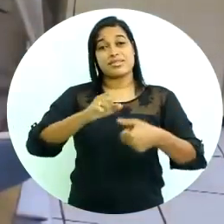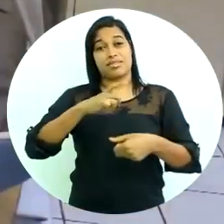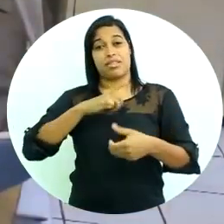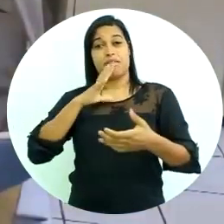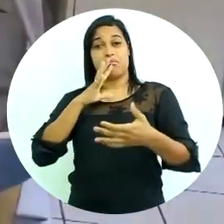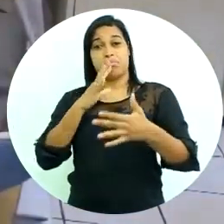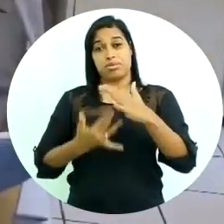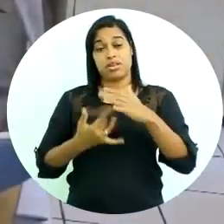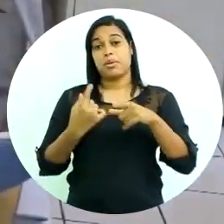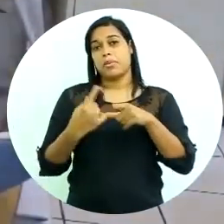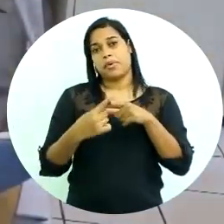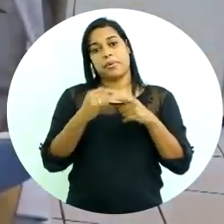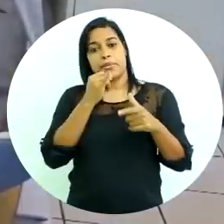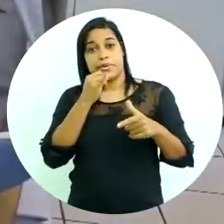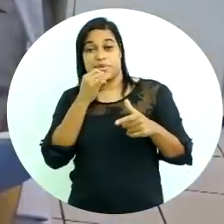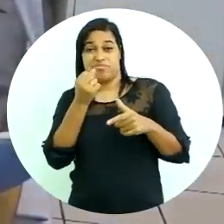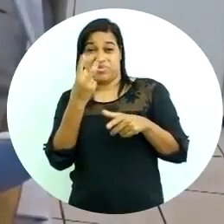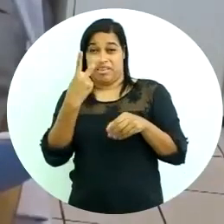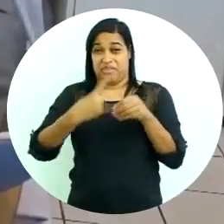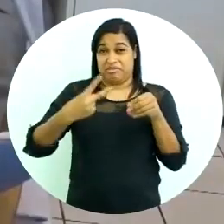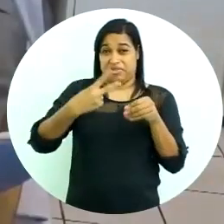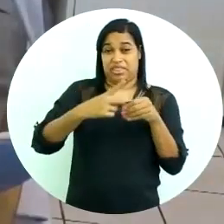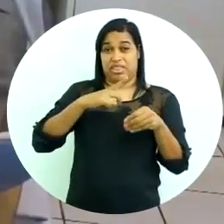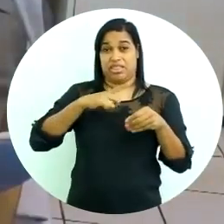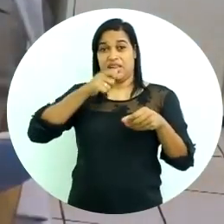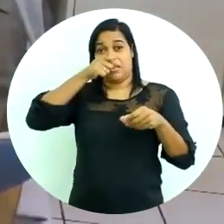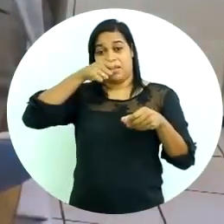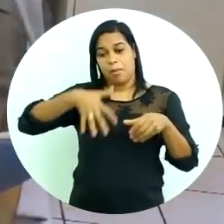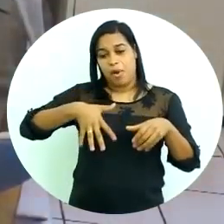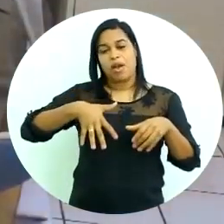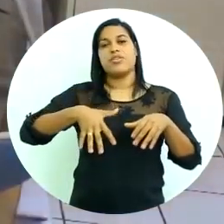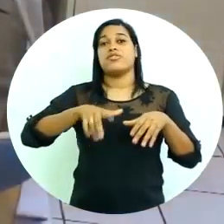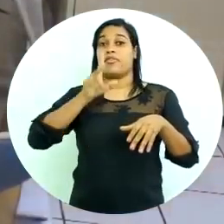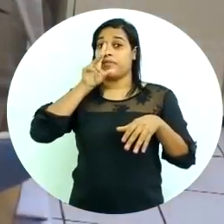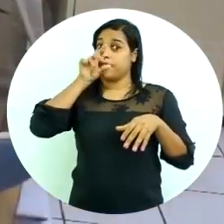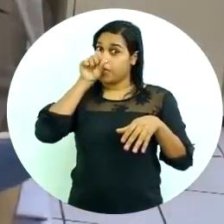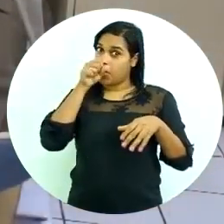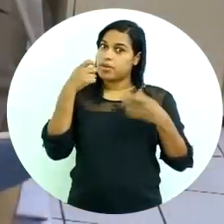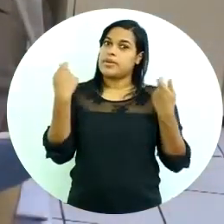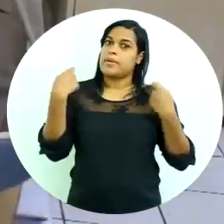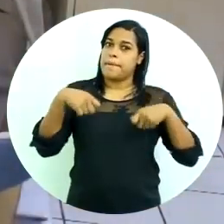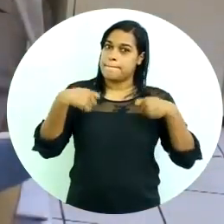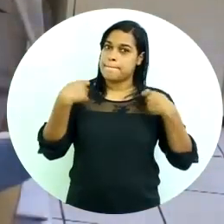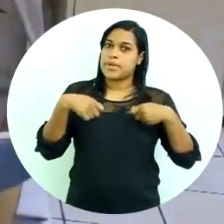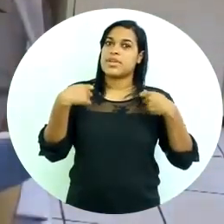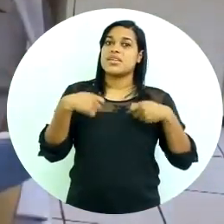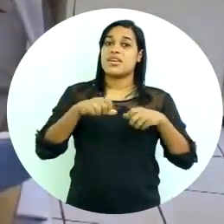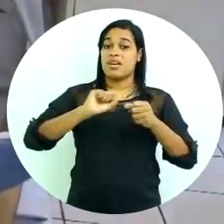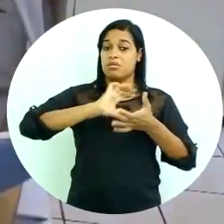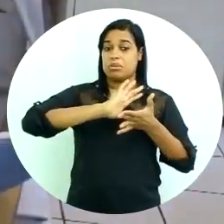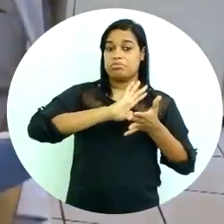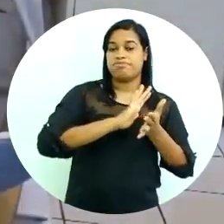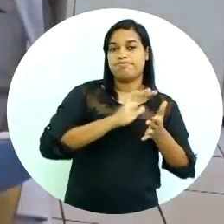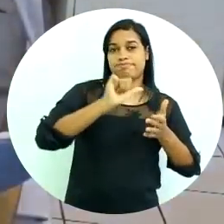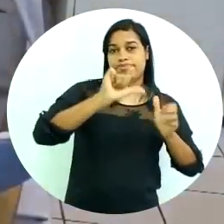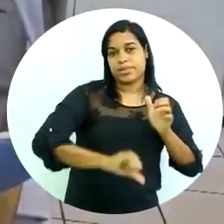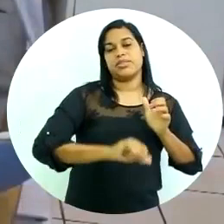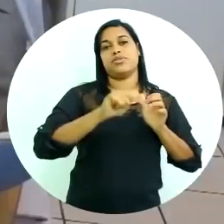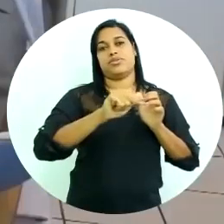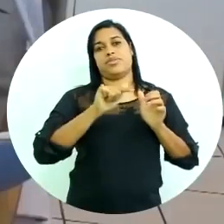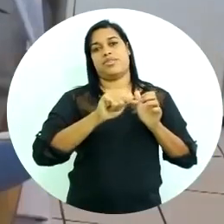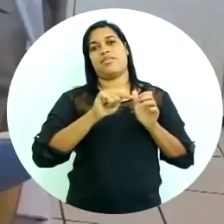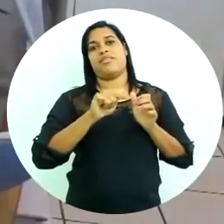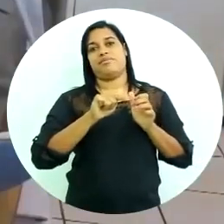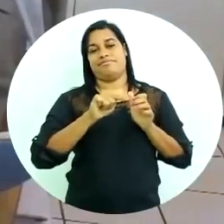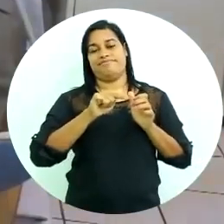se for uma vítima de que tem algum ponto de hemorragia intensa, a gente vai acabar prejudicando a manobra com esse